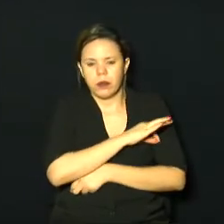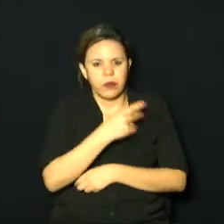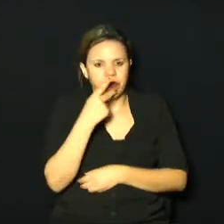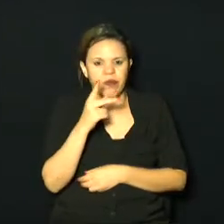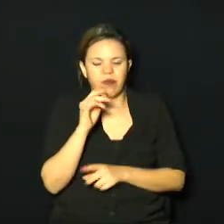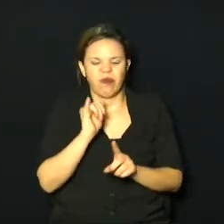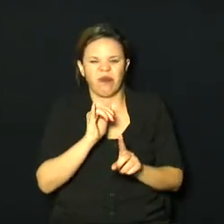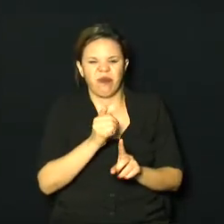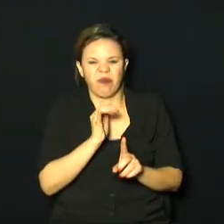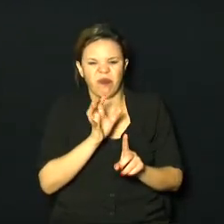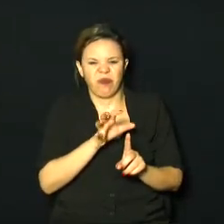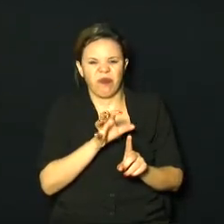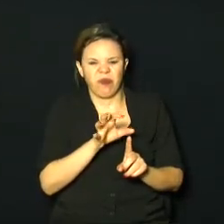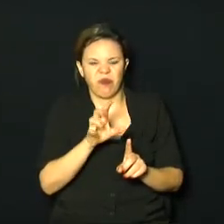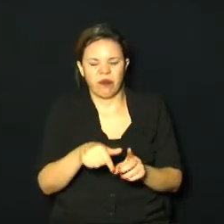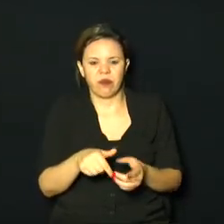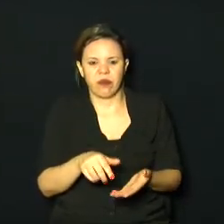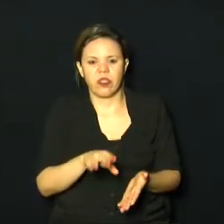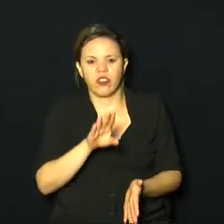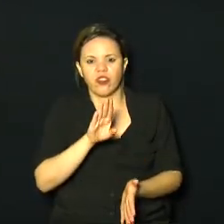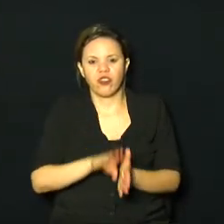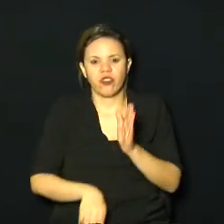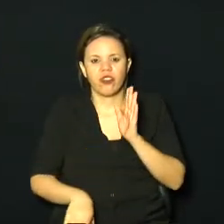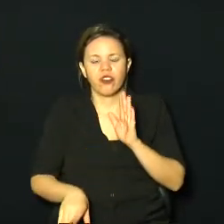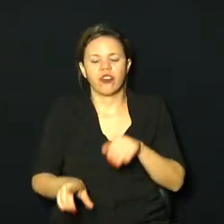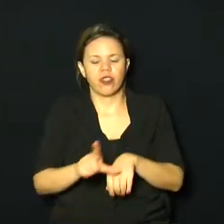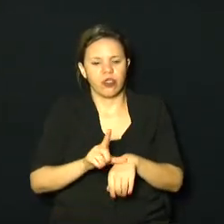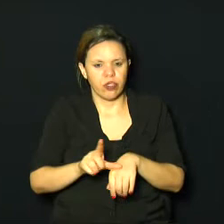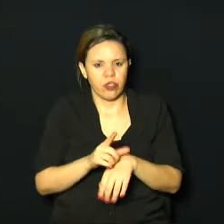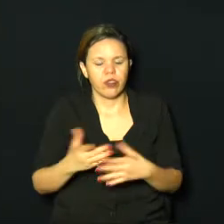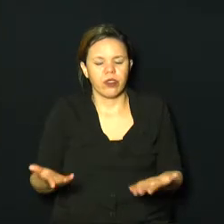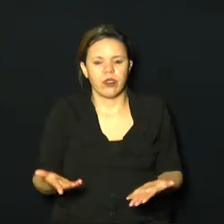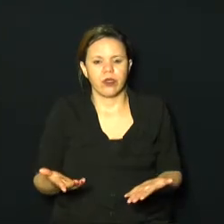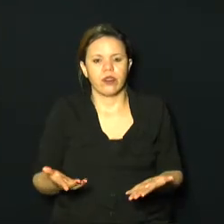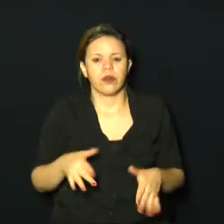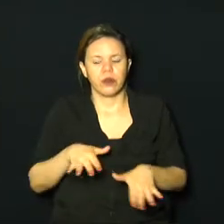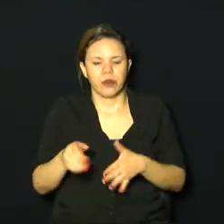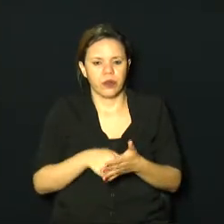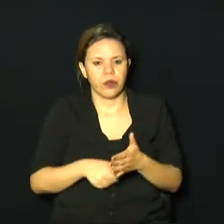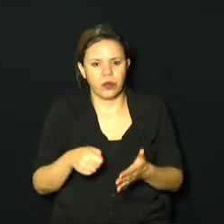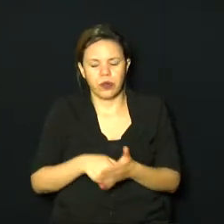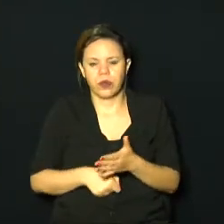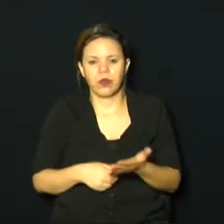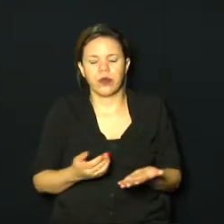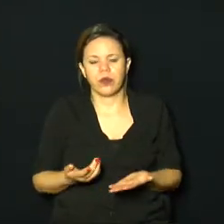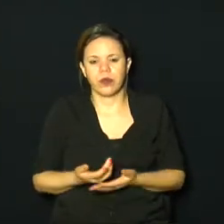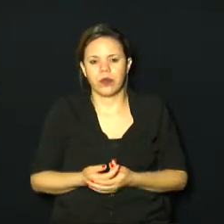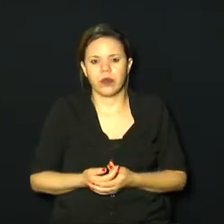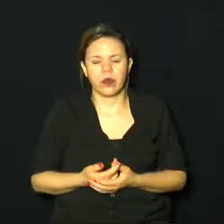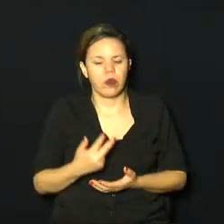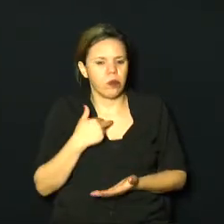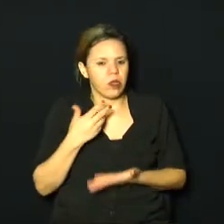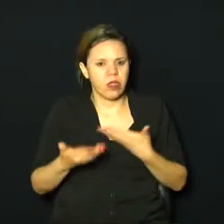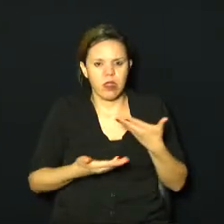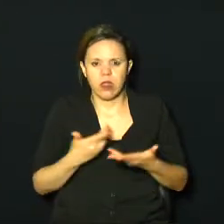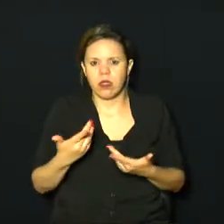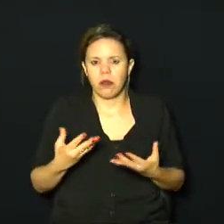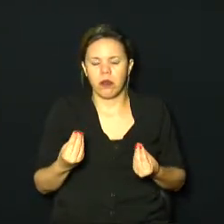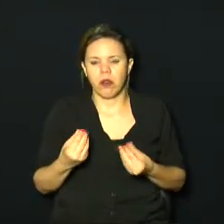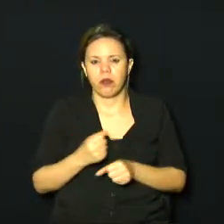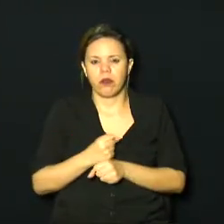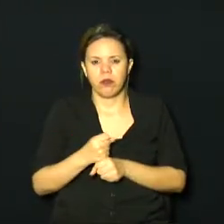a isso, querendo deslegitimar o movimento. Nós não podemos aceitar que o Nelson Mandela seja tratado assim depois de tanta